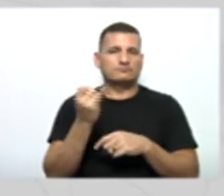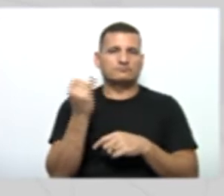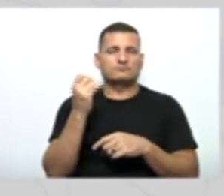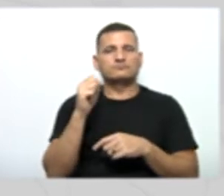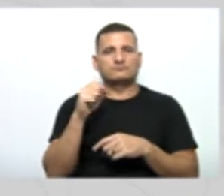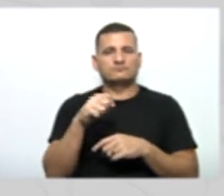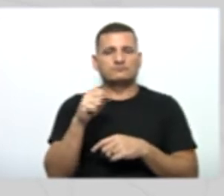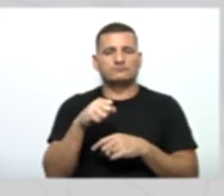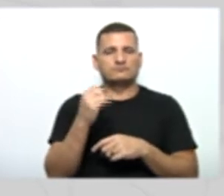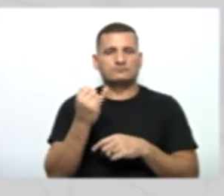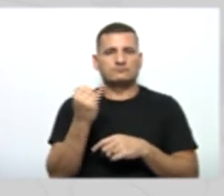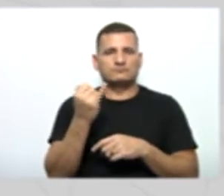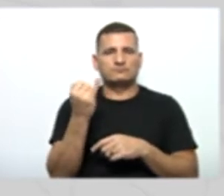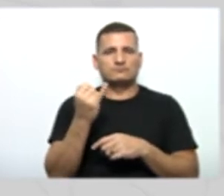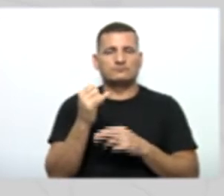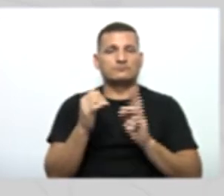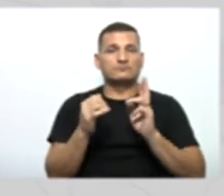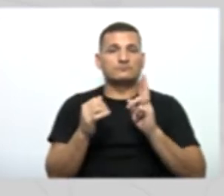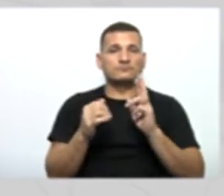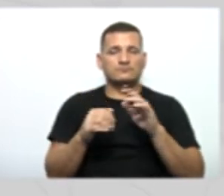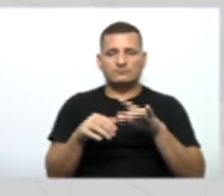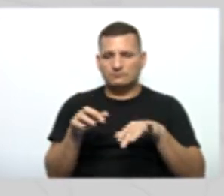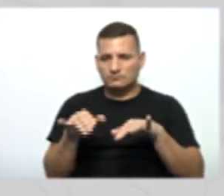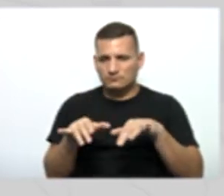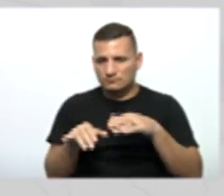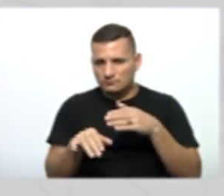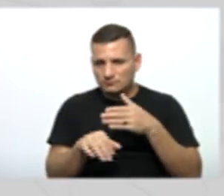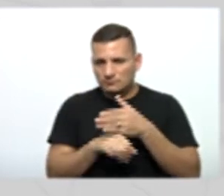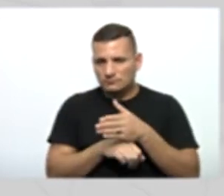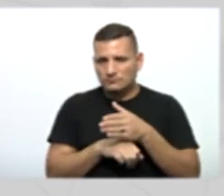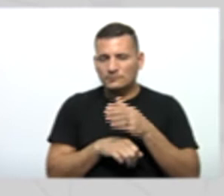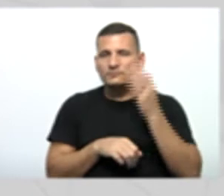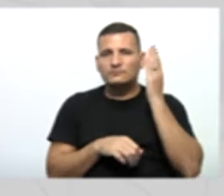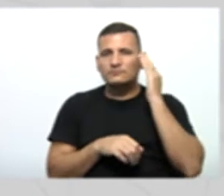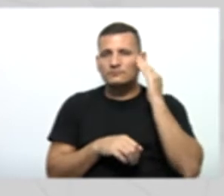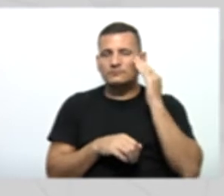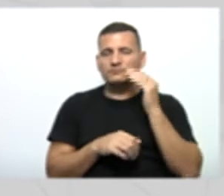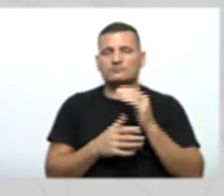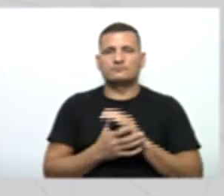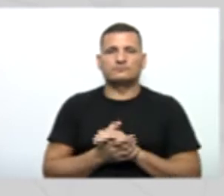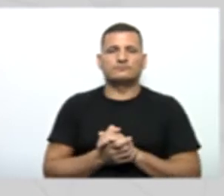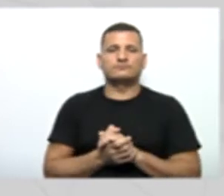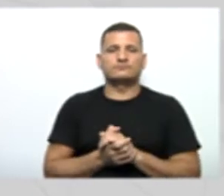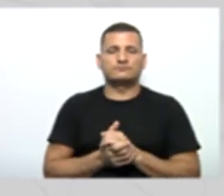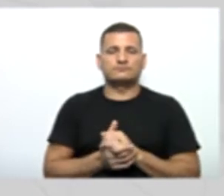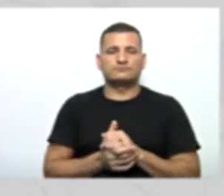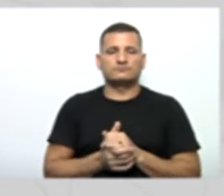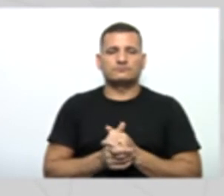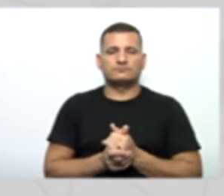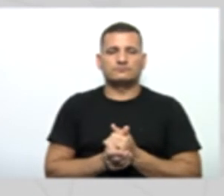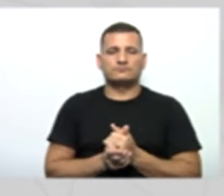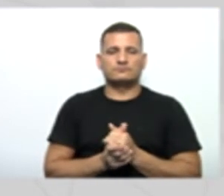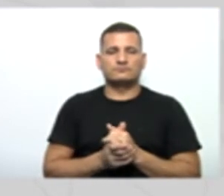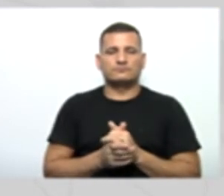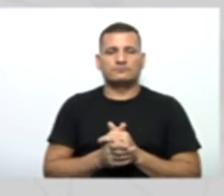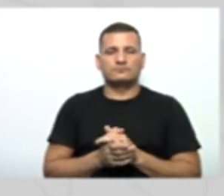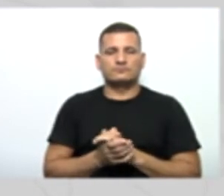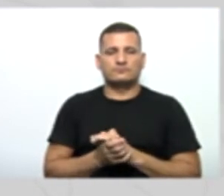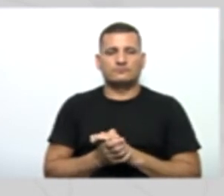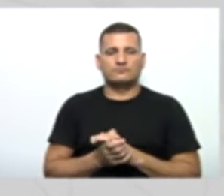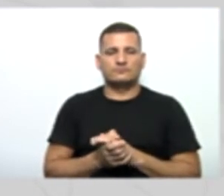muito importante para quem for ter acesso, principalmente ao código de vocês, certo? Então, continuando aí,